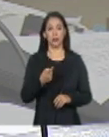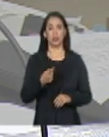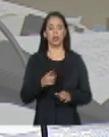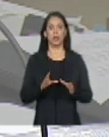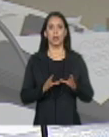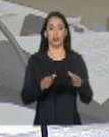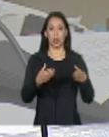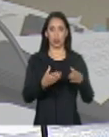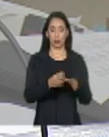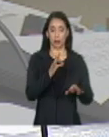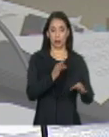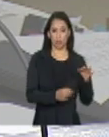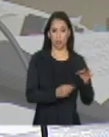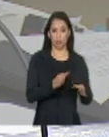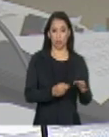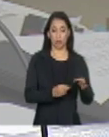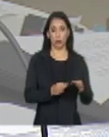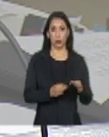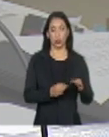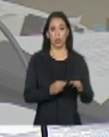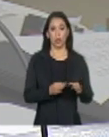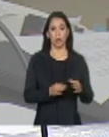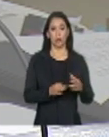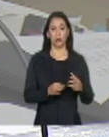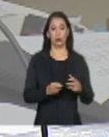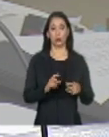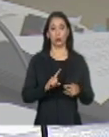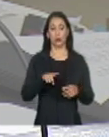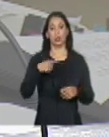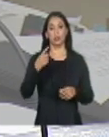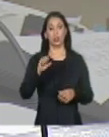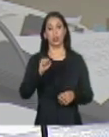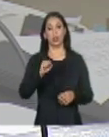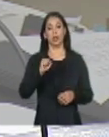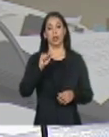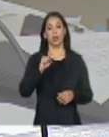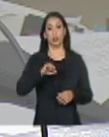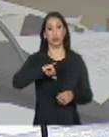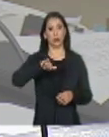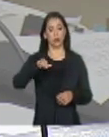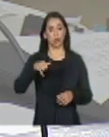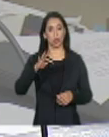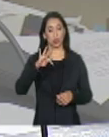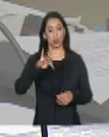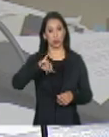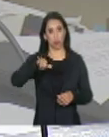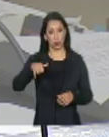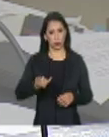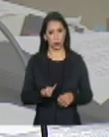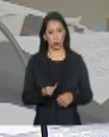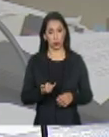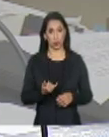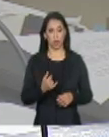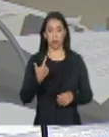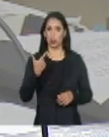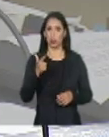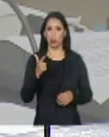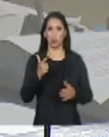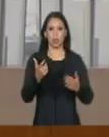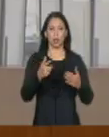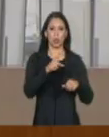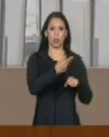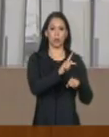precisa passar pelo judiciário, chegar até o Tribunal de Justiça, e não encontra paralelo em nenhum país nenhum local que adota